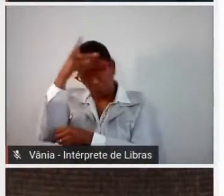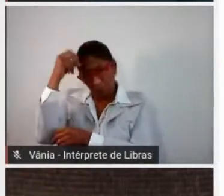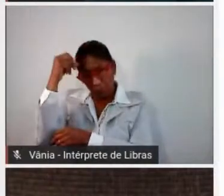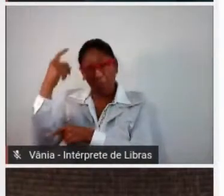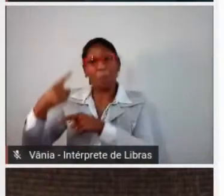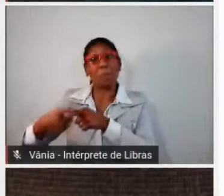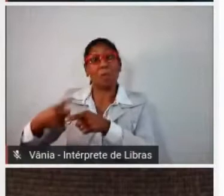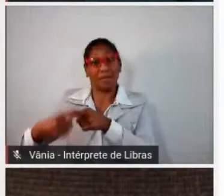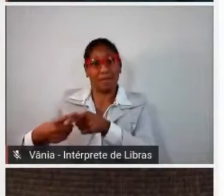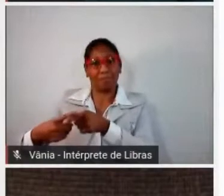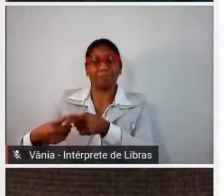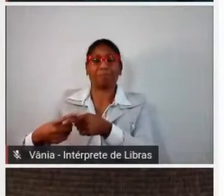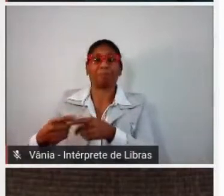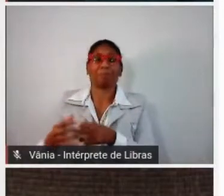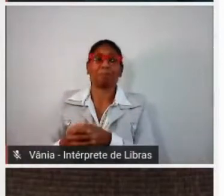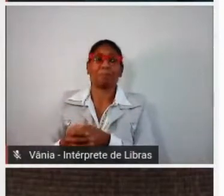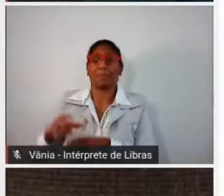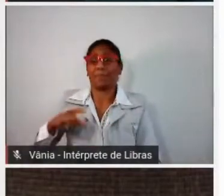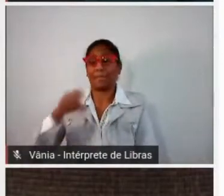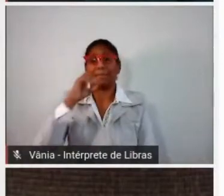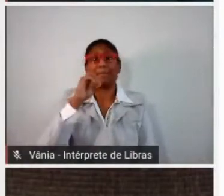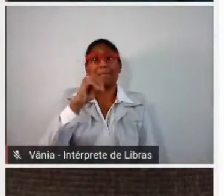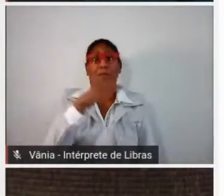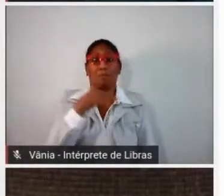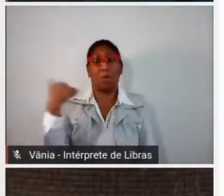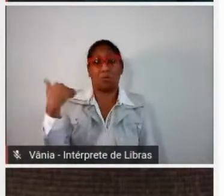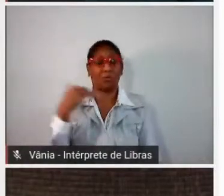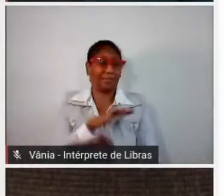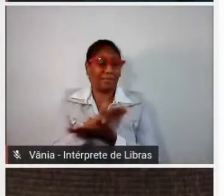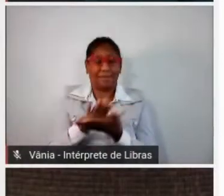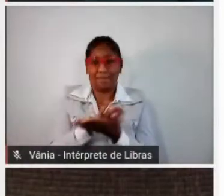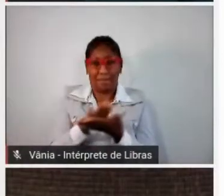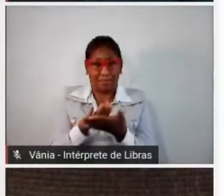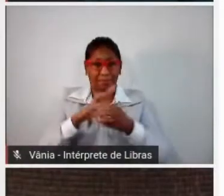de estarem com 0 óbitos ou 0